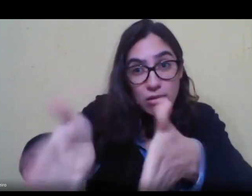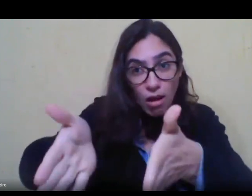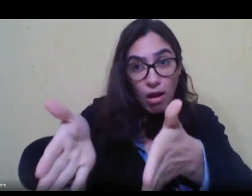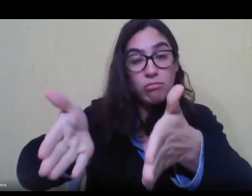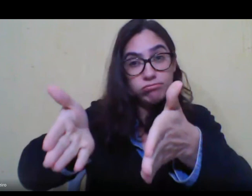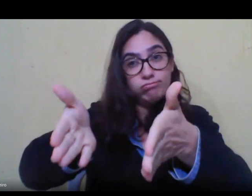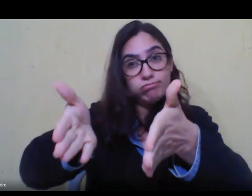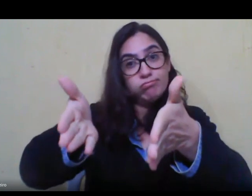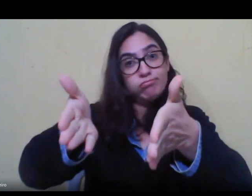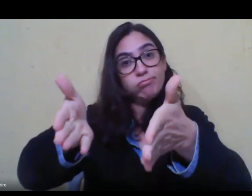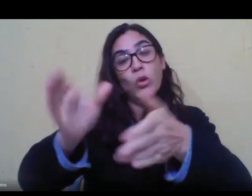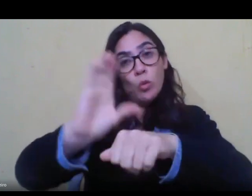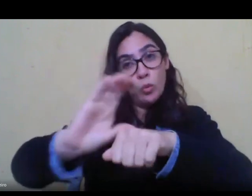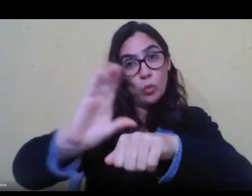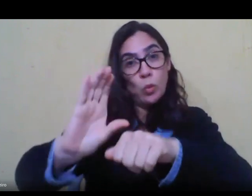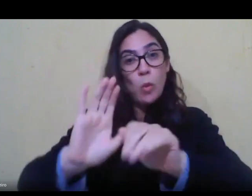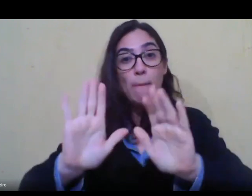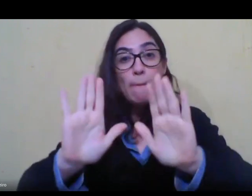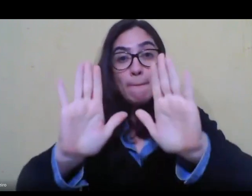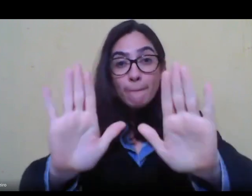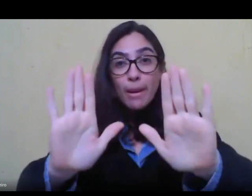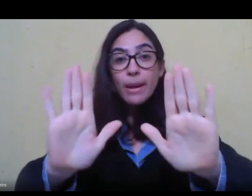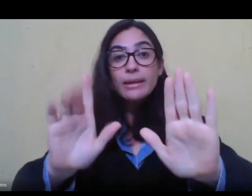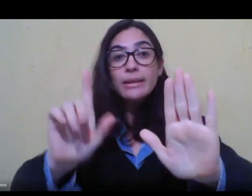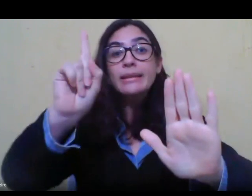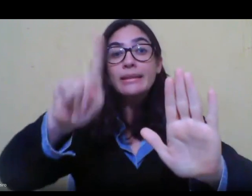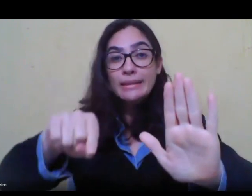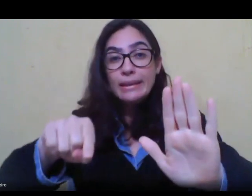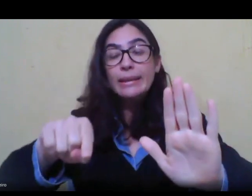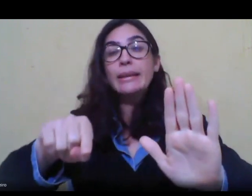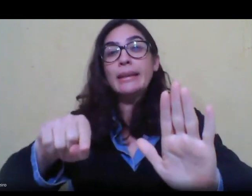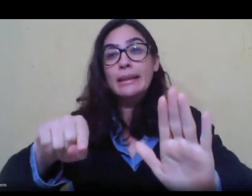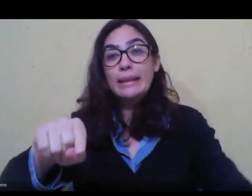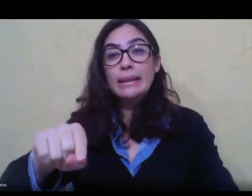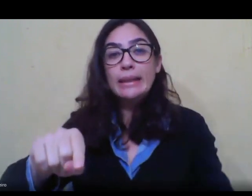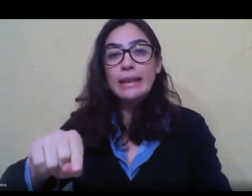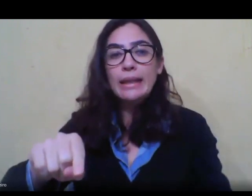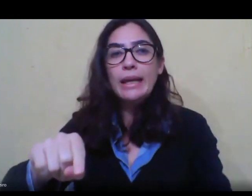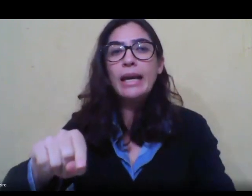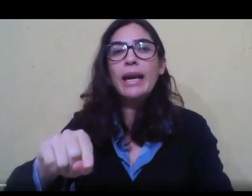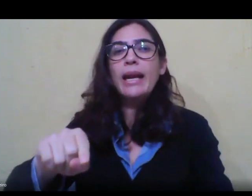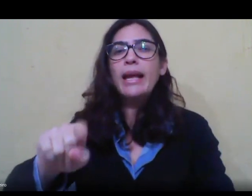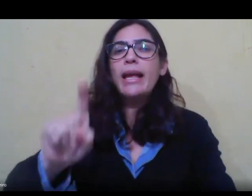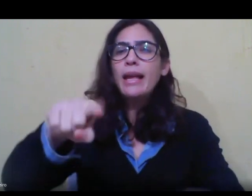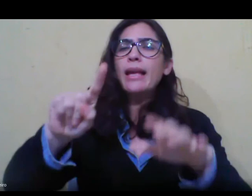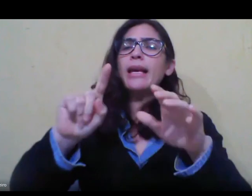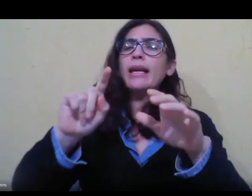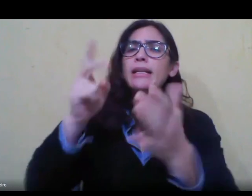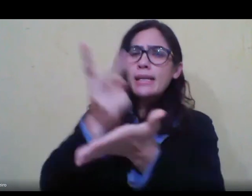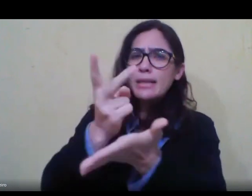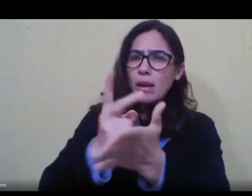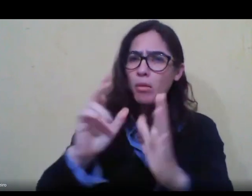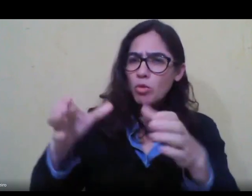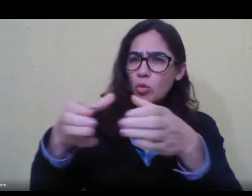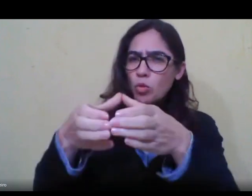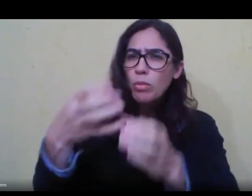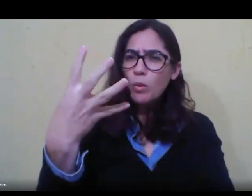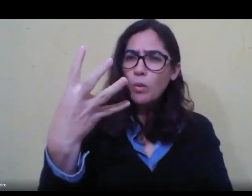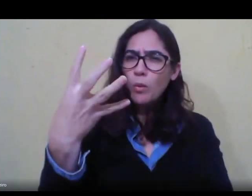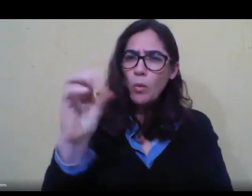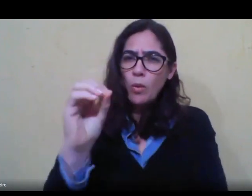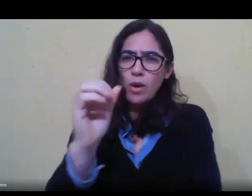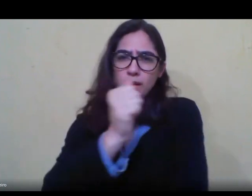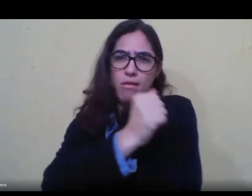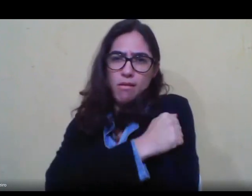debruçar nessa disciplina para fazer turmas menores e ofertar, então, turma A, turma B, turma C, implica em